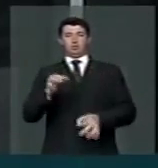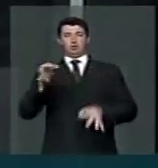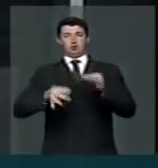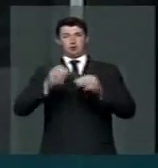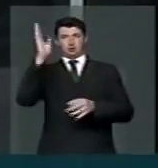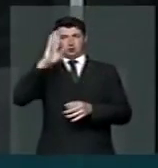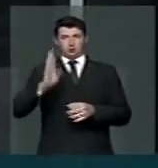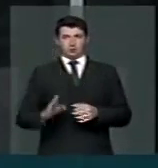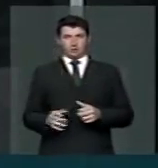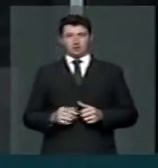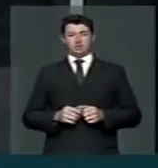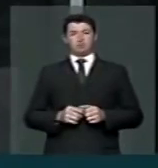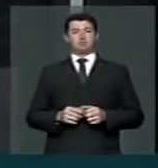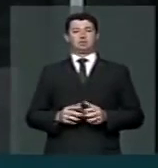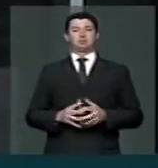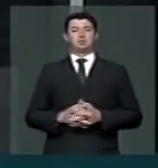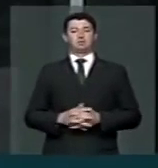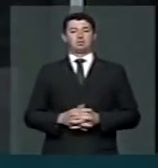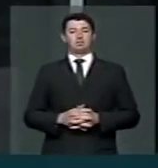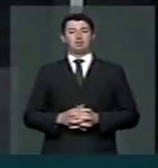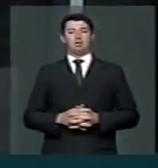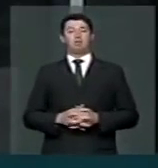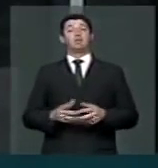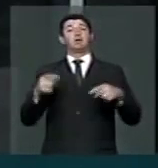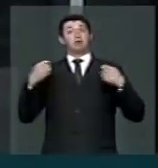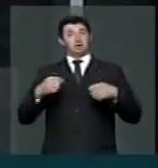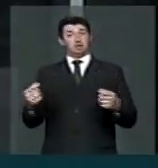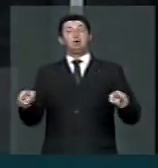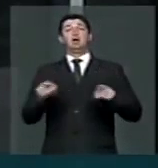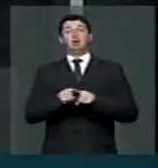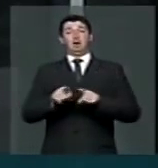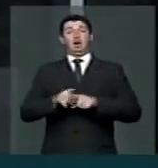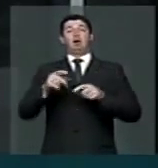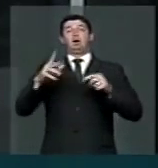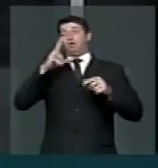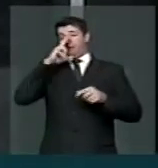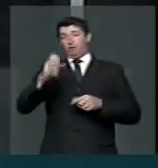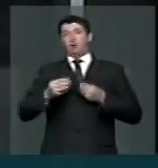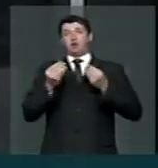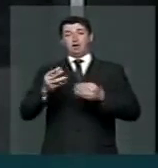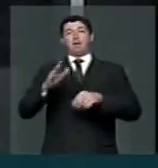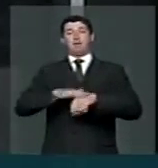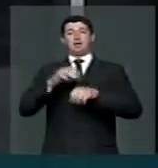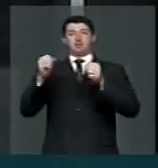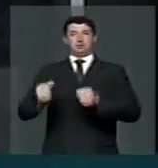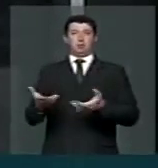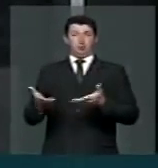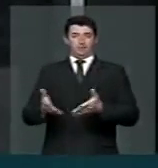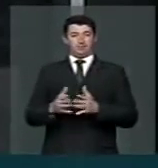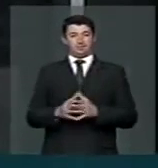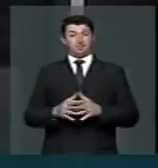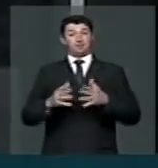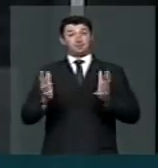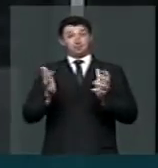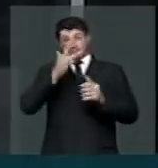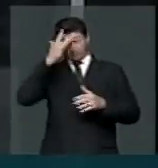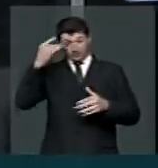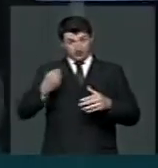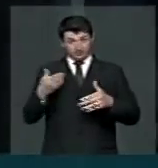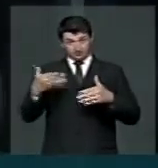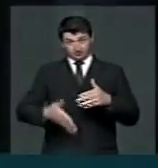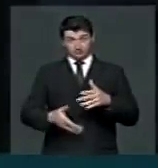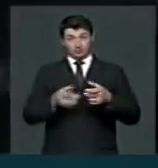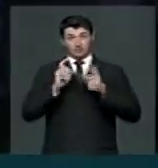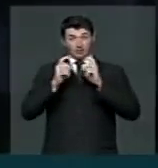Judiciário brasileiro nos dias atuais e a necessidade de fortalecimento desse poder. Os membros dos órgãos diretivos